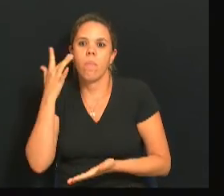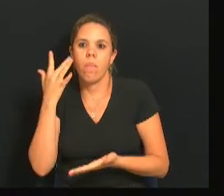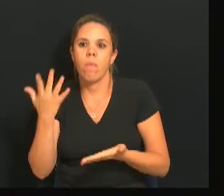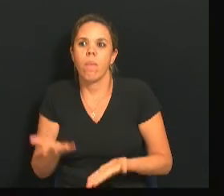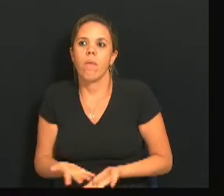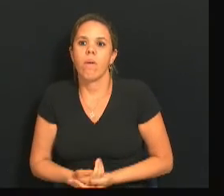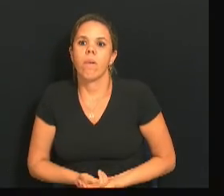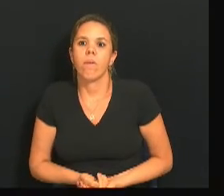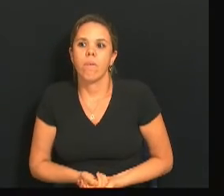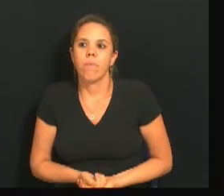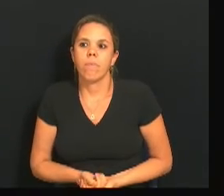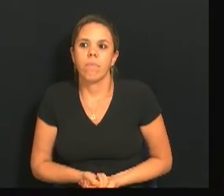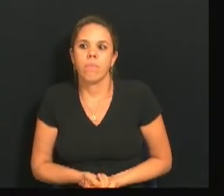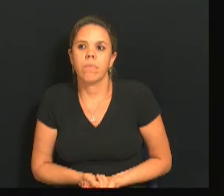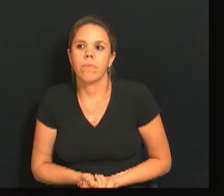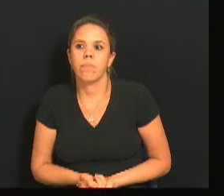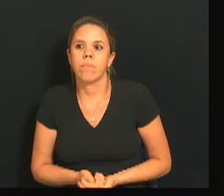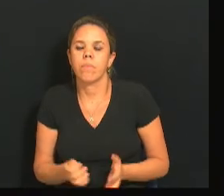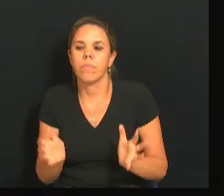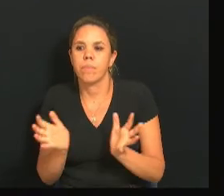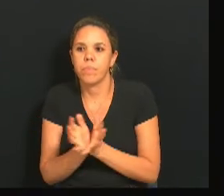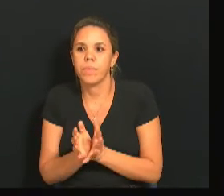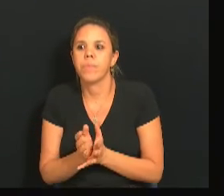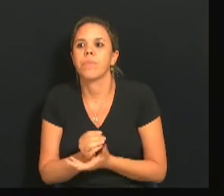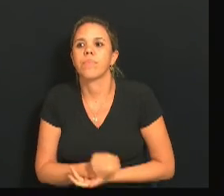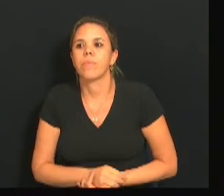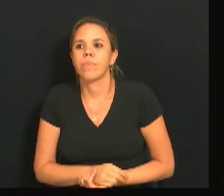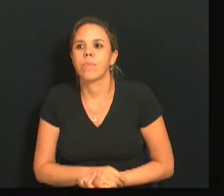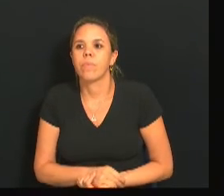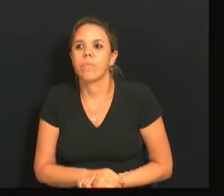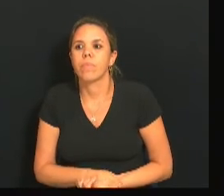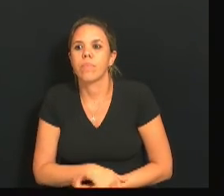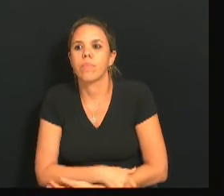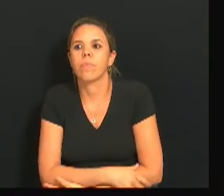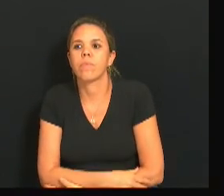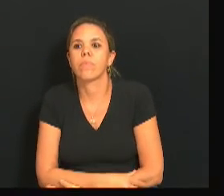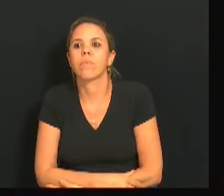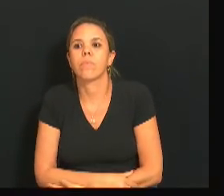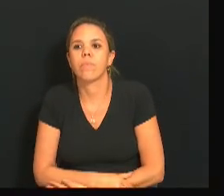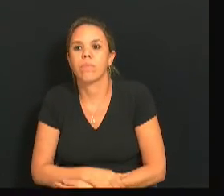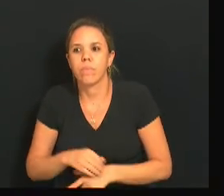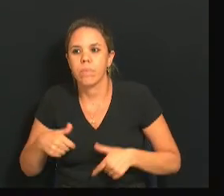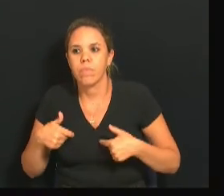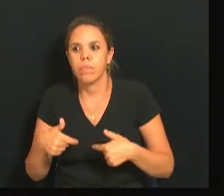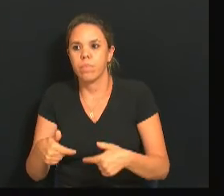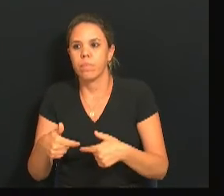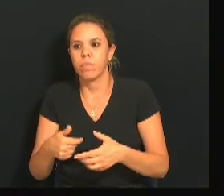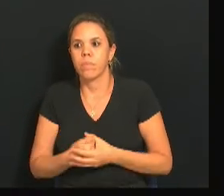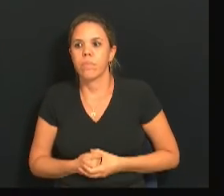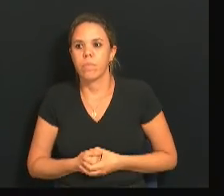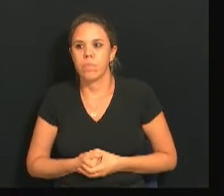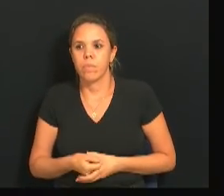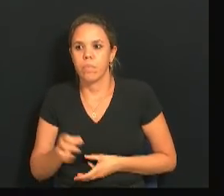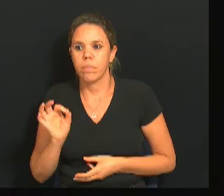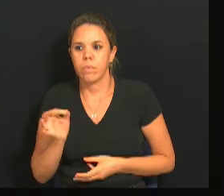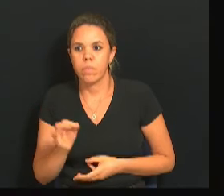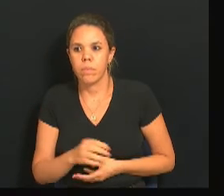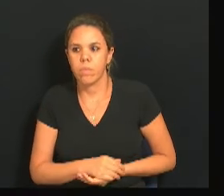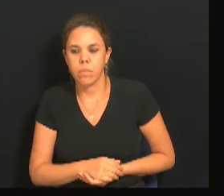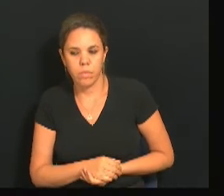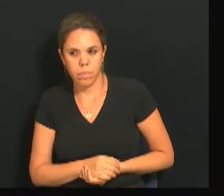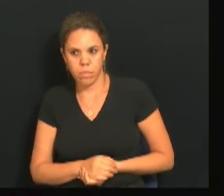gente, enquanto comissão, a gente age de forma acertada,